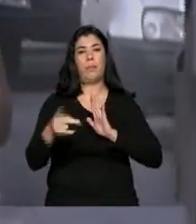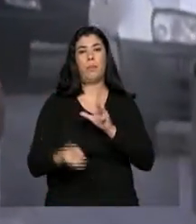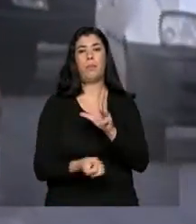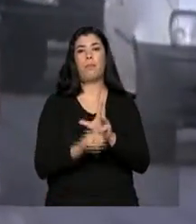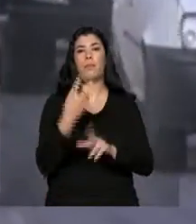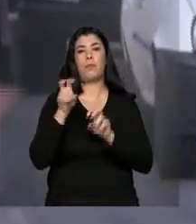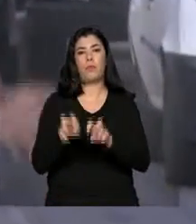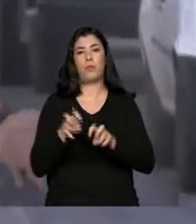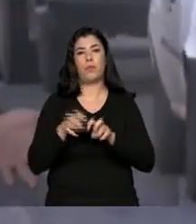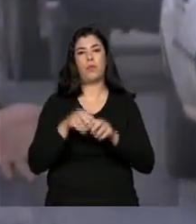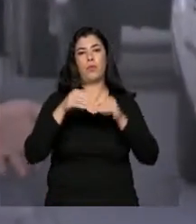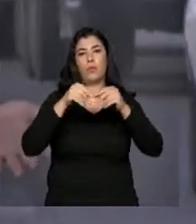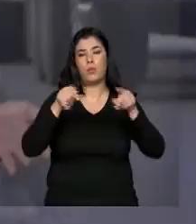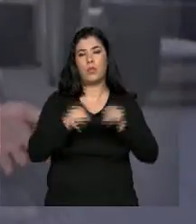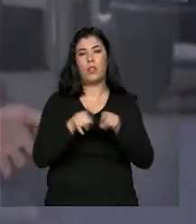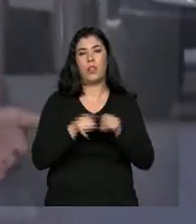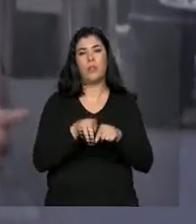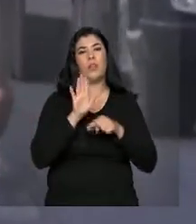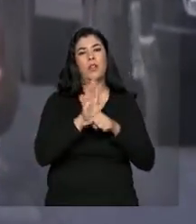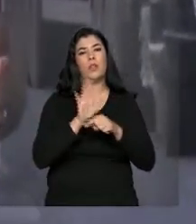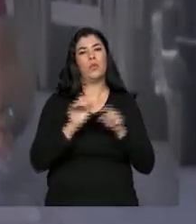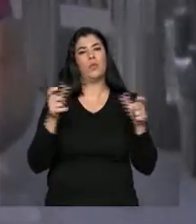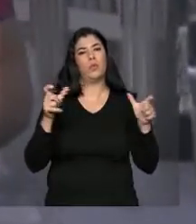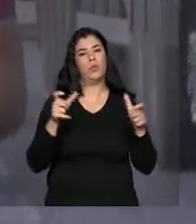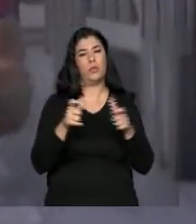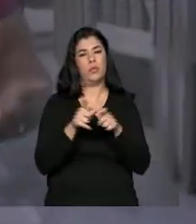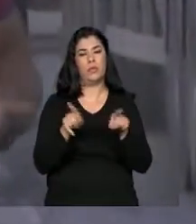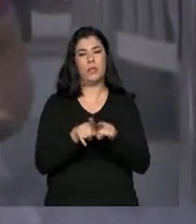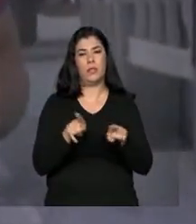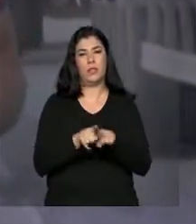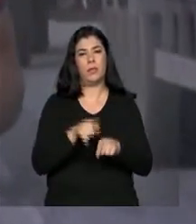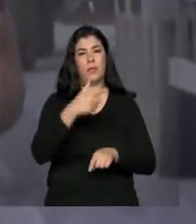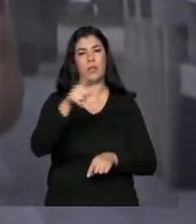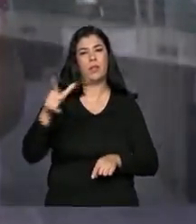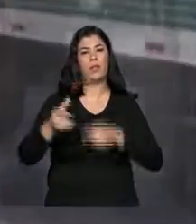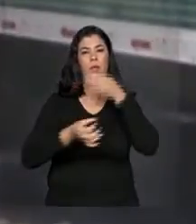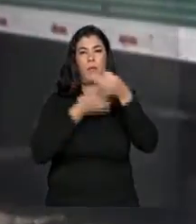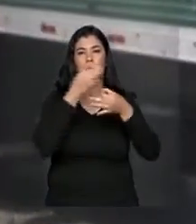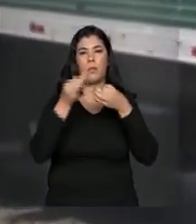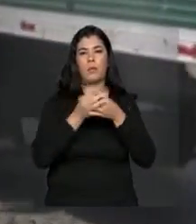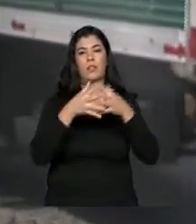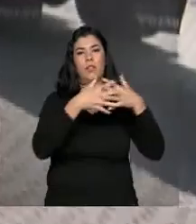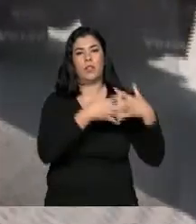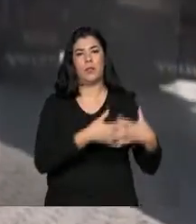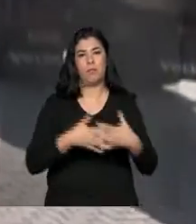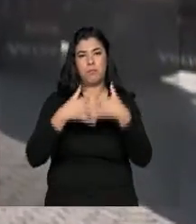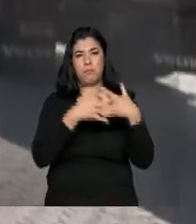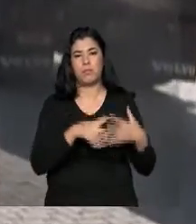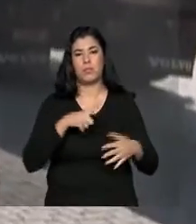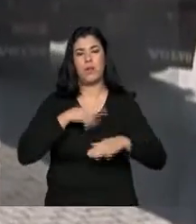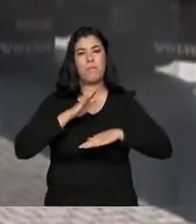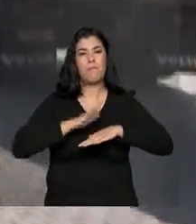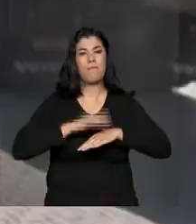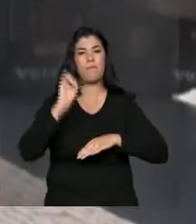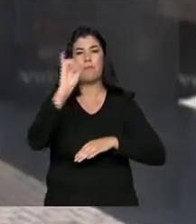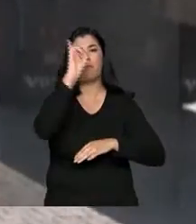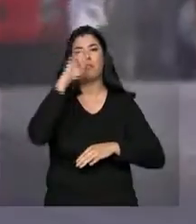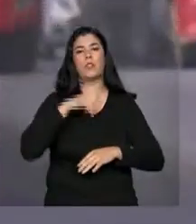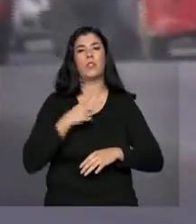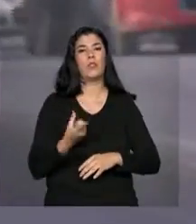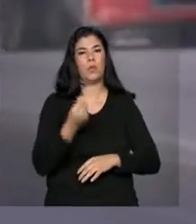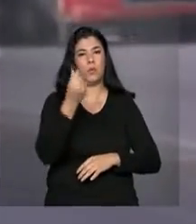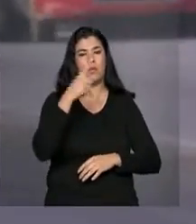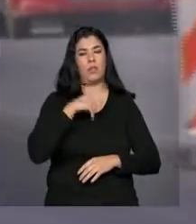o que vai ajudar a desafogar as estradas e também dar mais opções de transporte a uma das maiores riquezas do